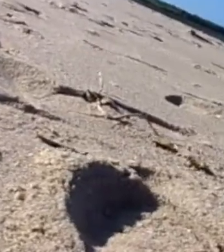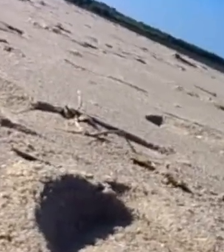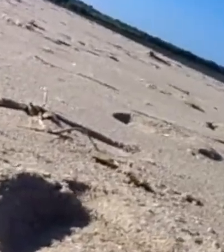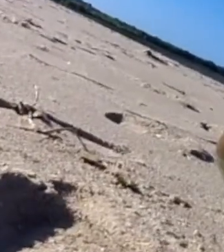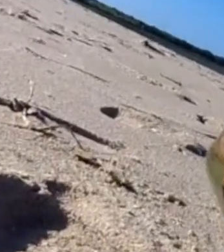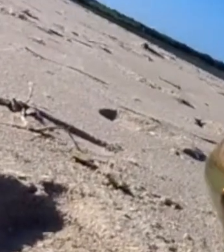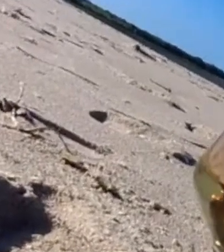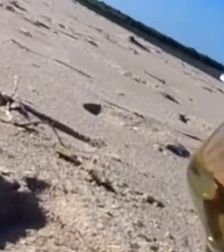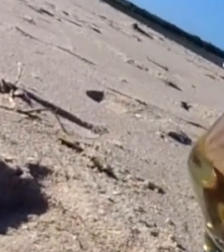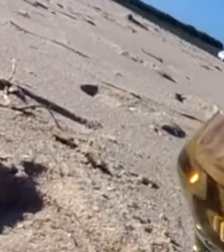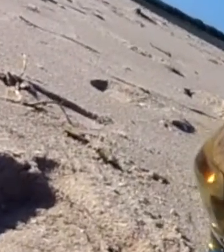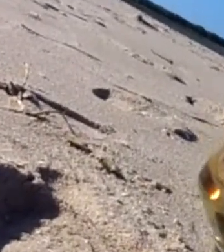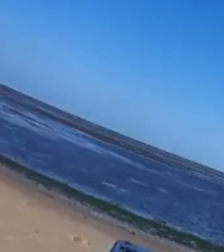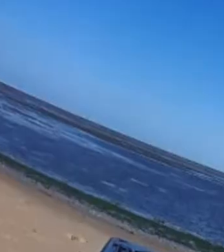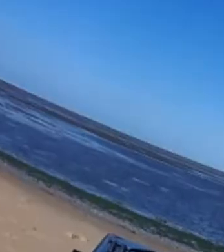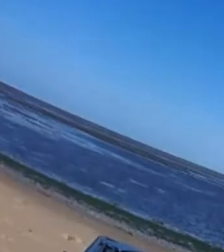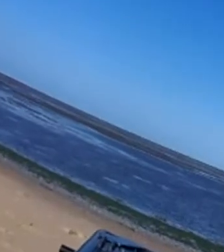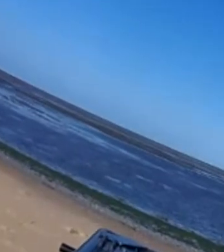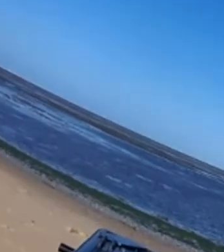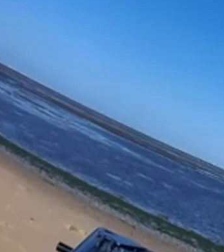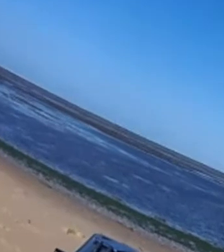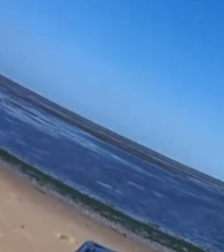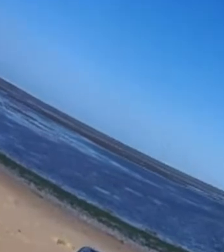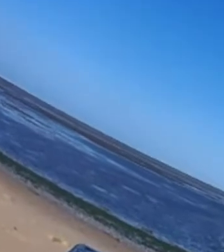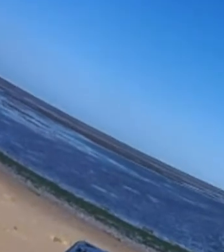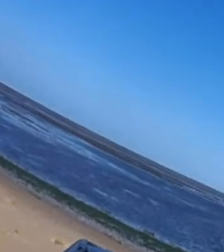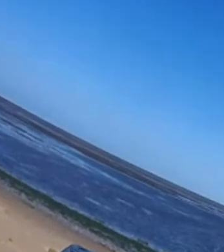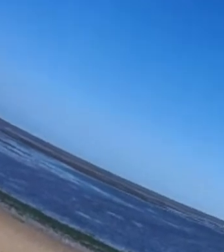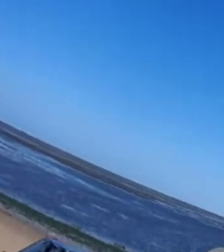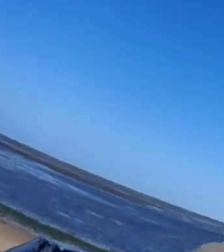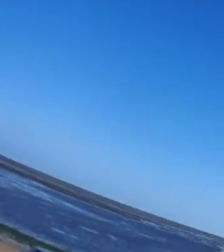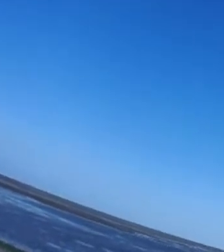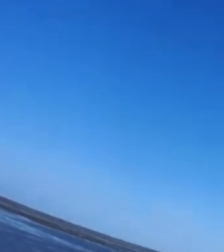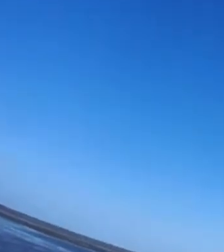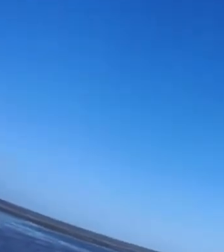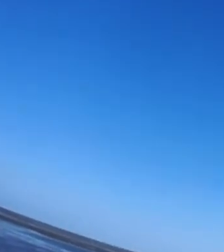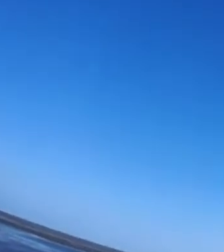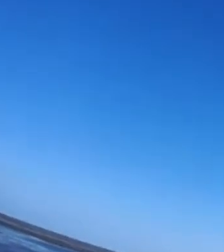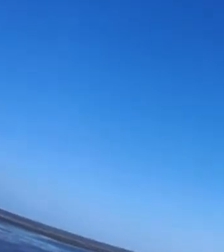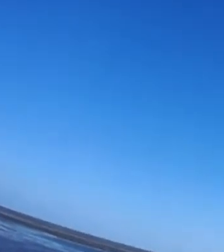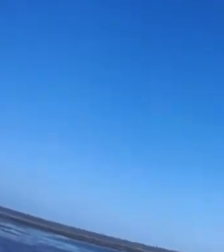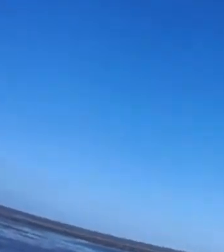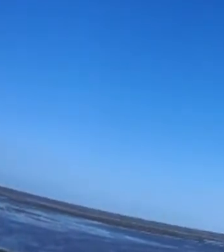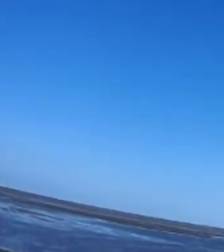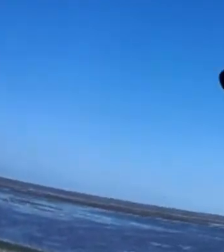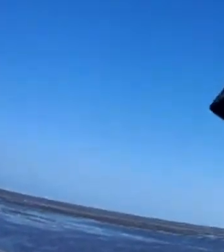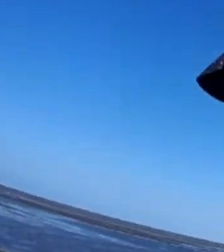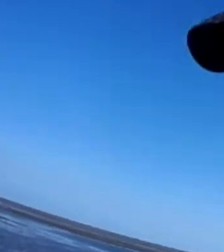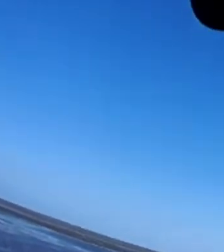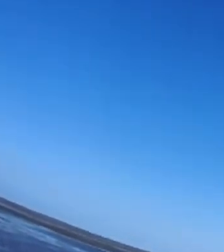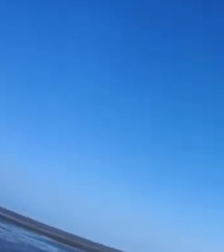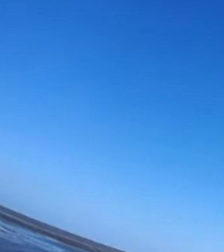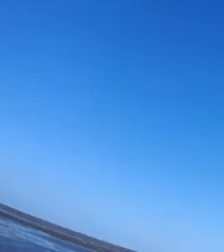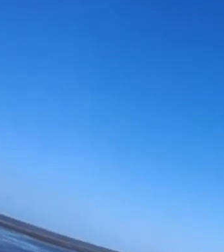How could I have been committed to somebody, committed to somebody again?